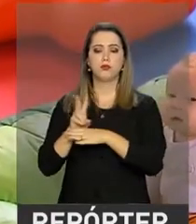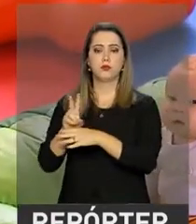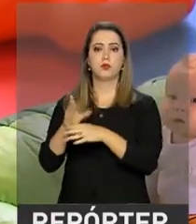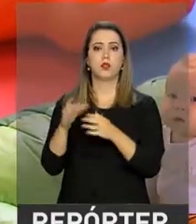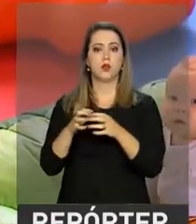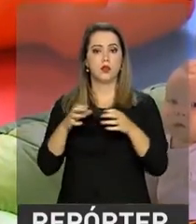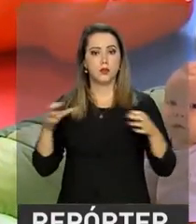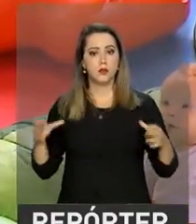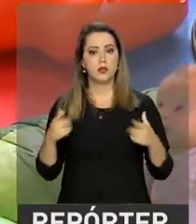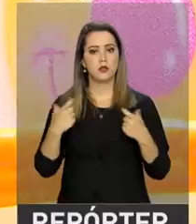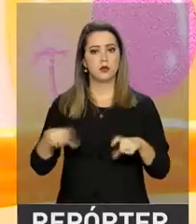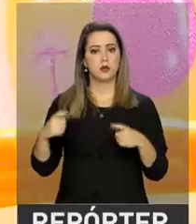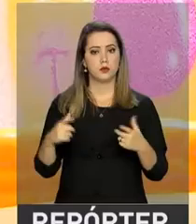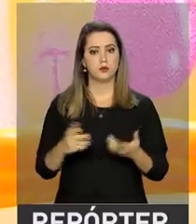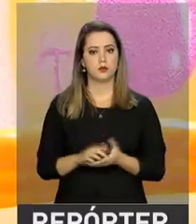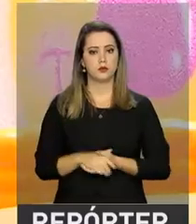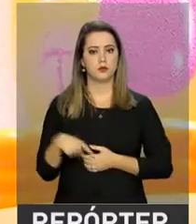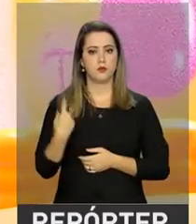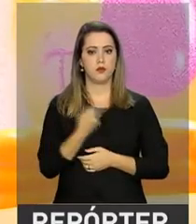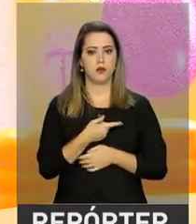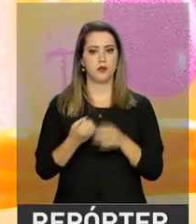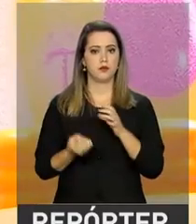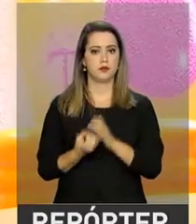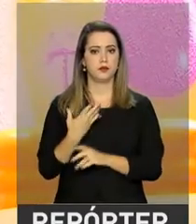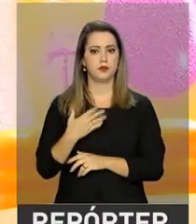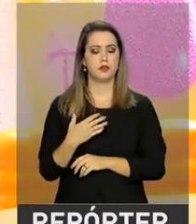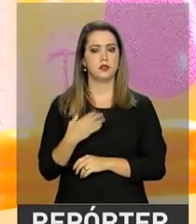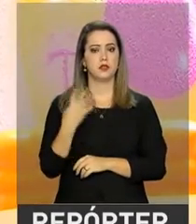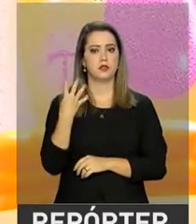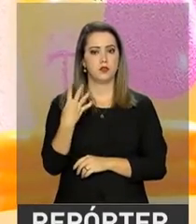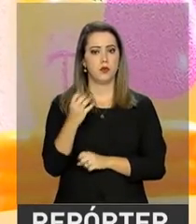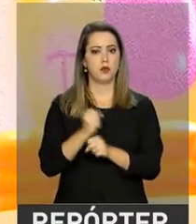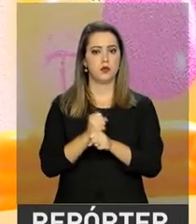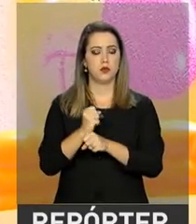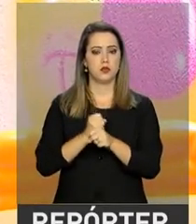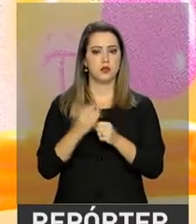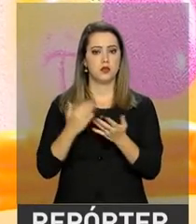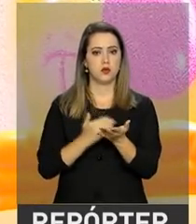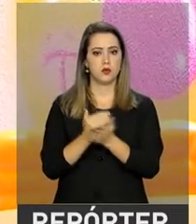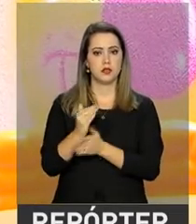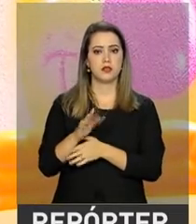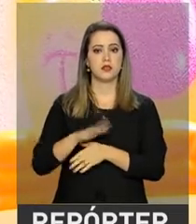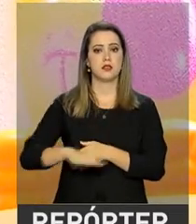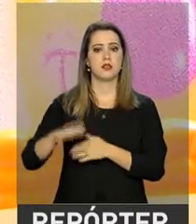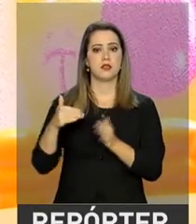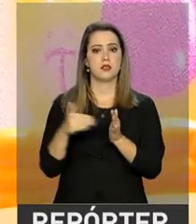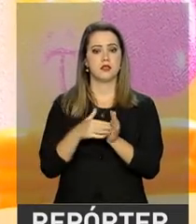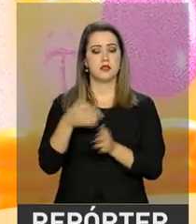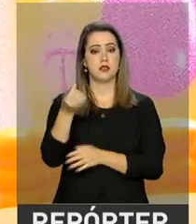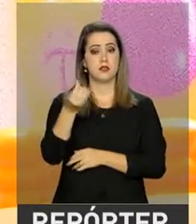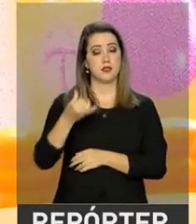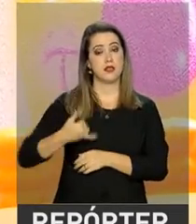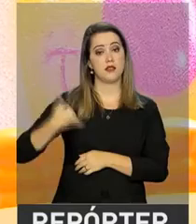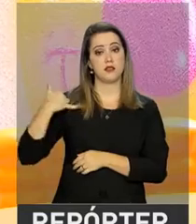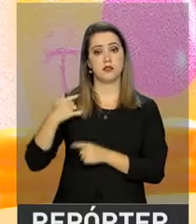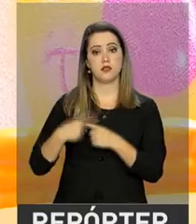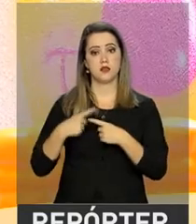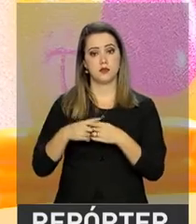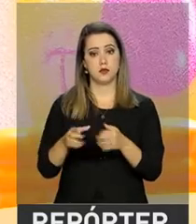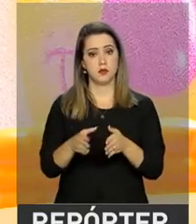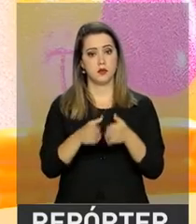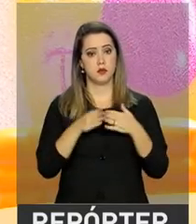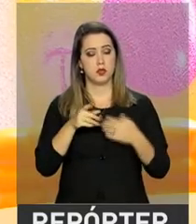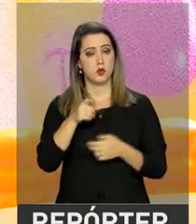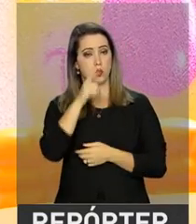ampliando o empreendimento já estávamos com crianças até 4 anos ea partir desse ano e já pode trabalhar com crianças até 6 anos que a pedido dos